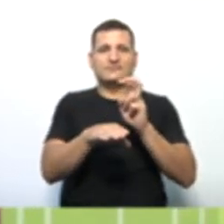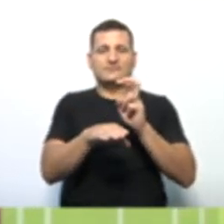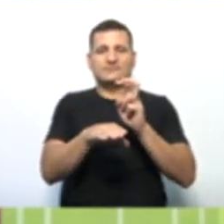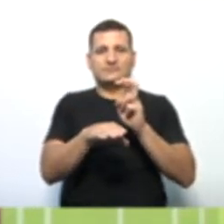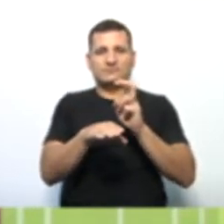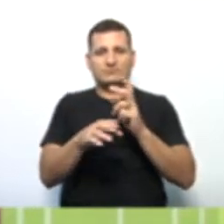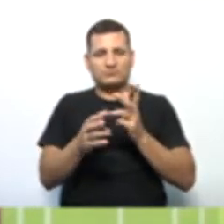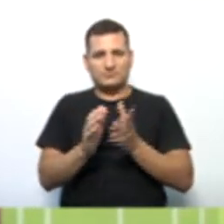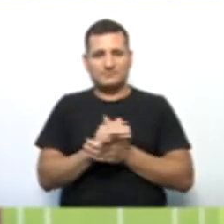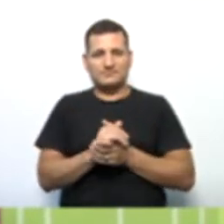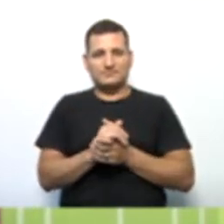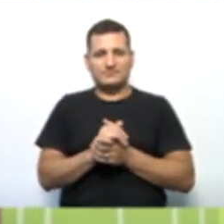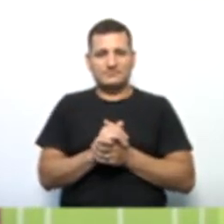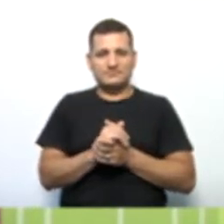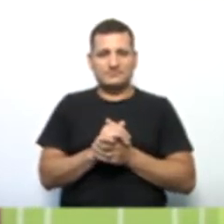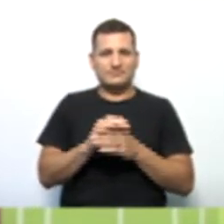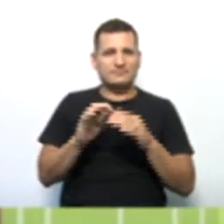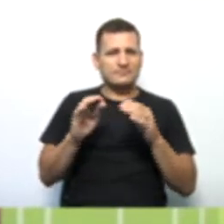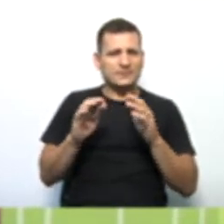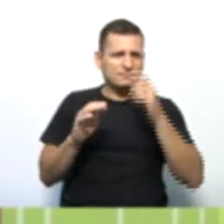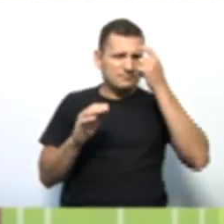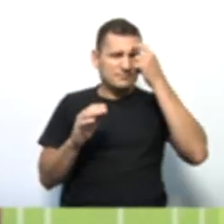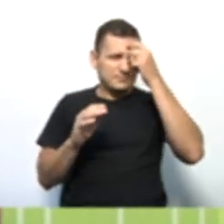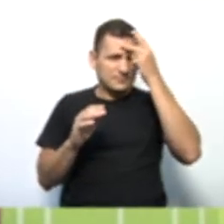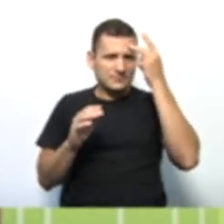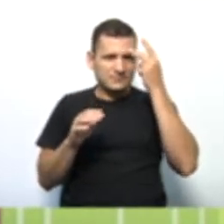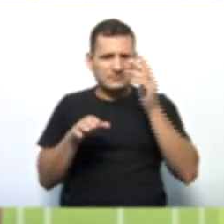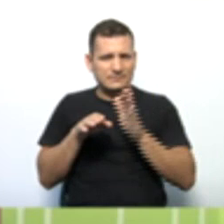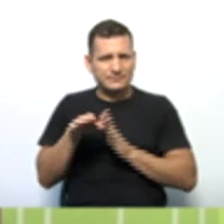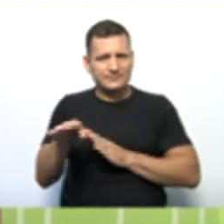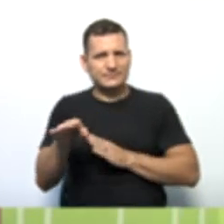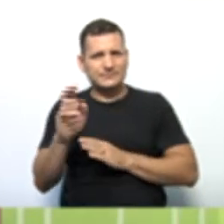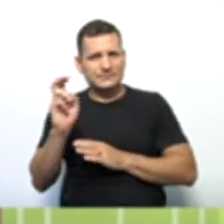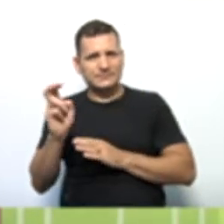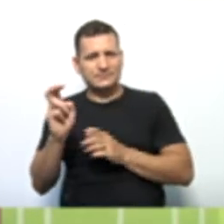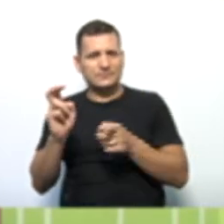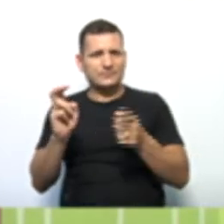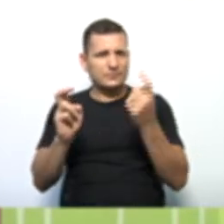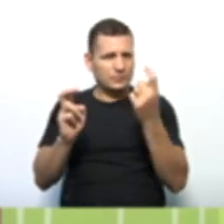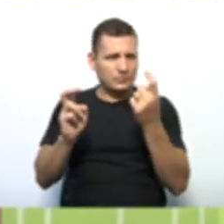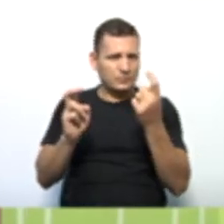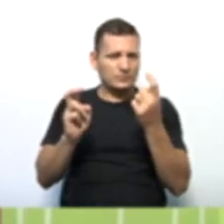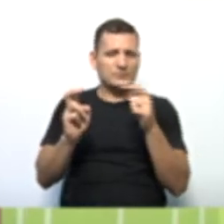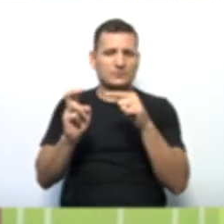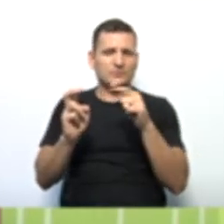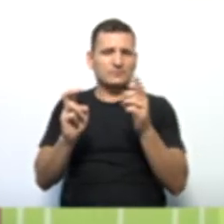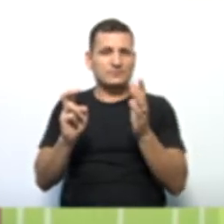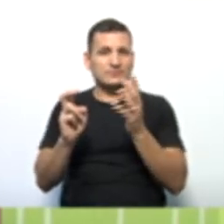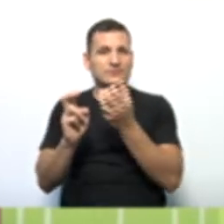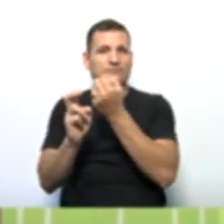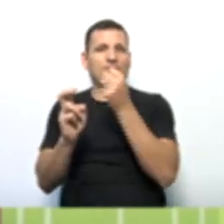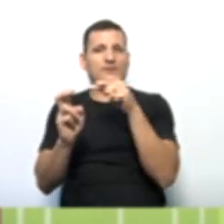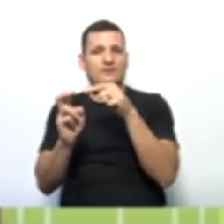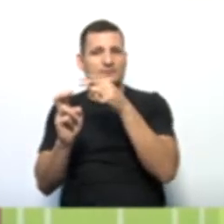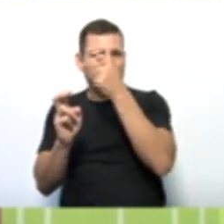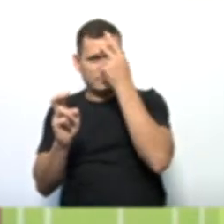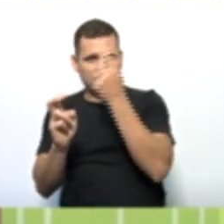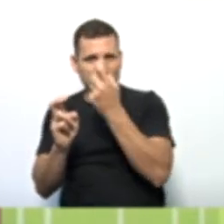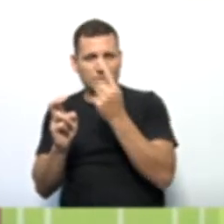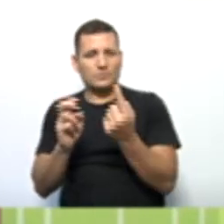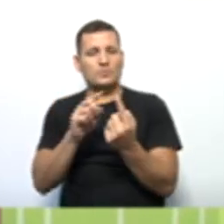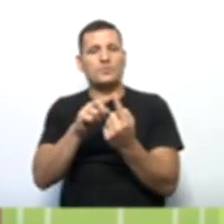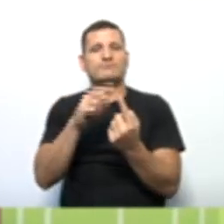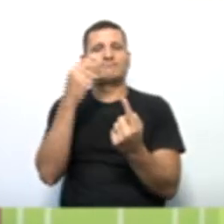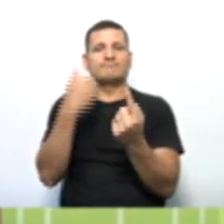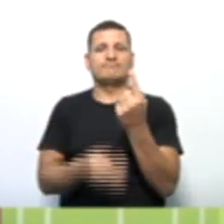nós automaticamente vai pensar, pô, 5 é maior que 1, né? Então vamos salvar 5 pessoas e sacrificar uma